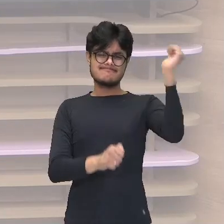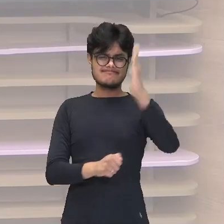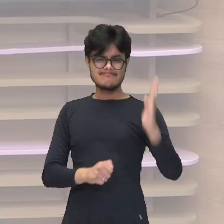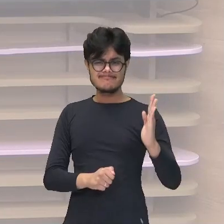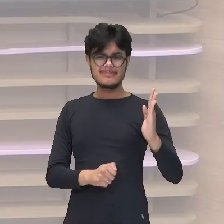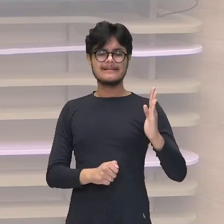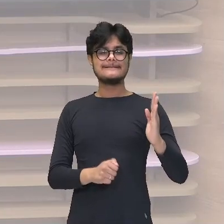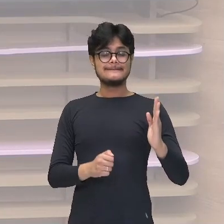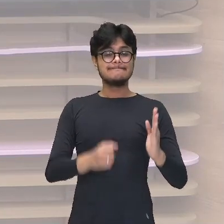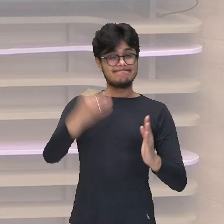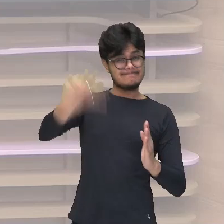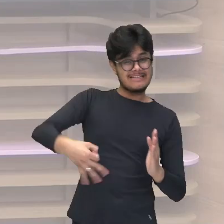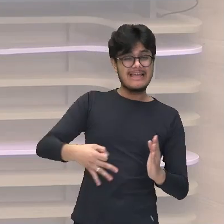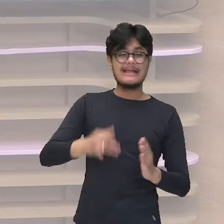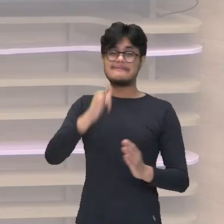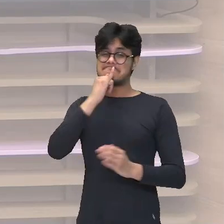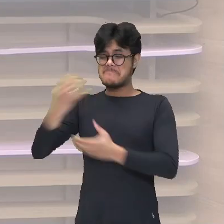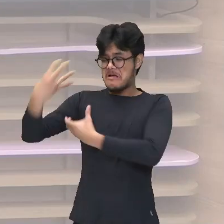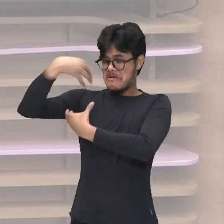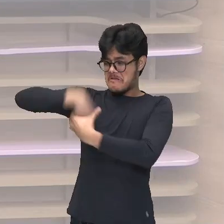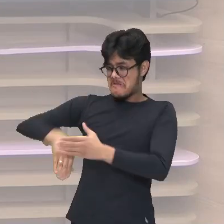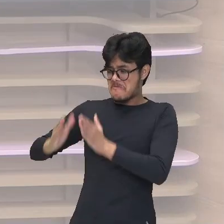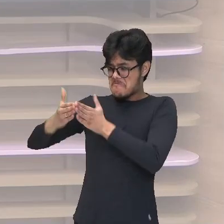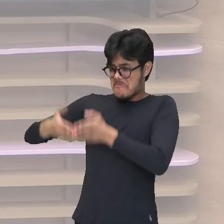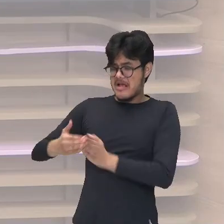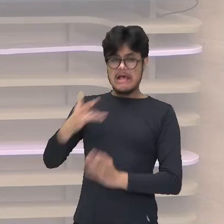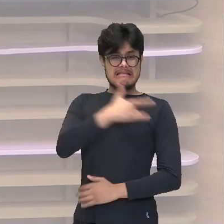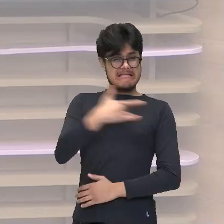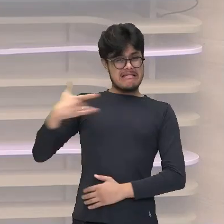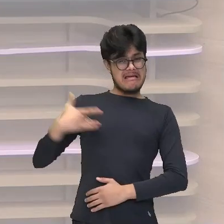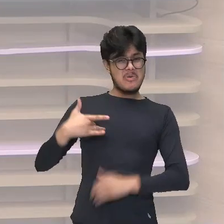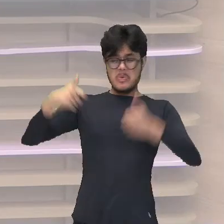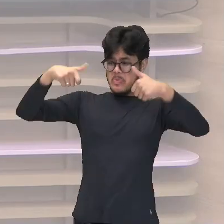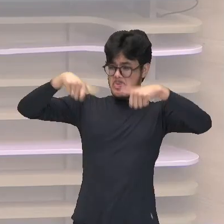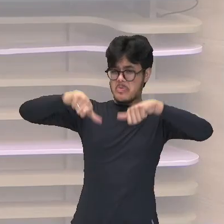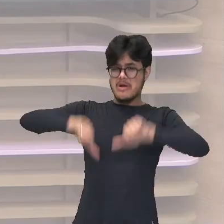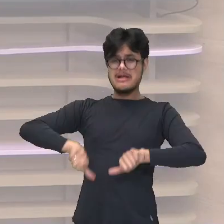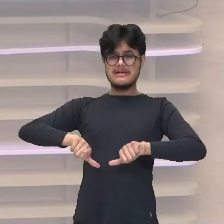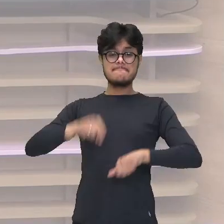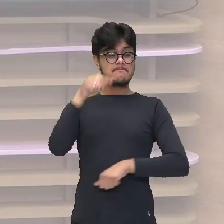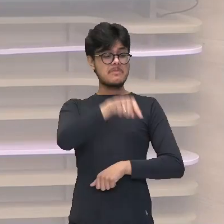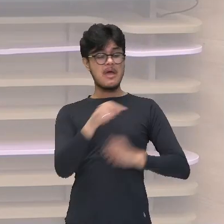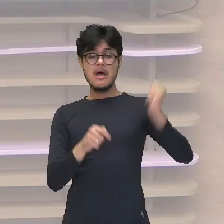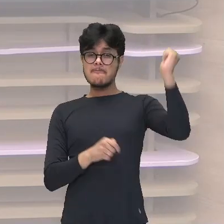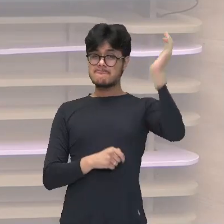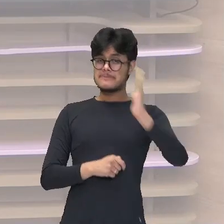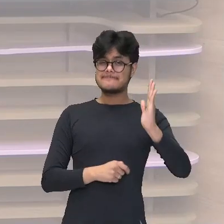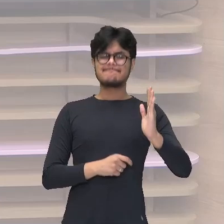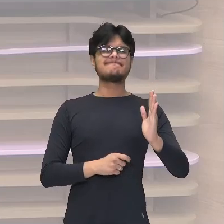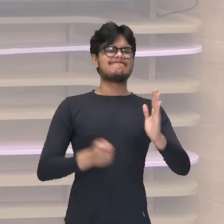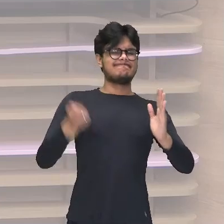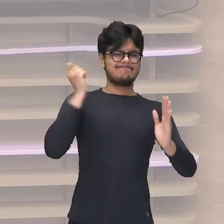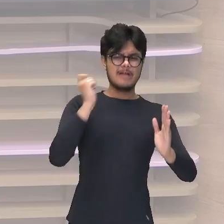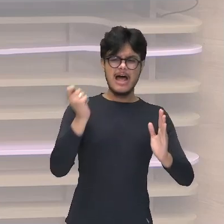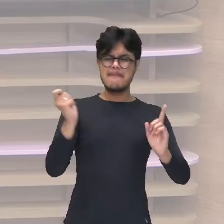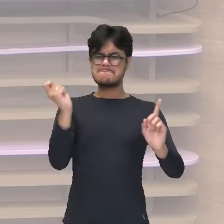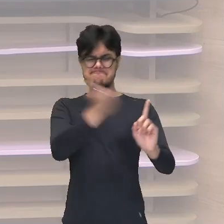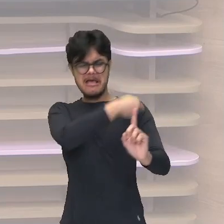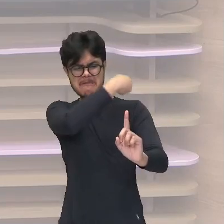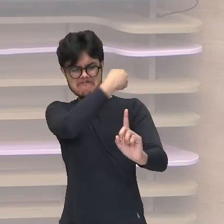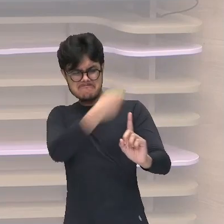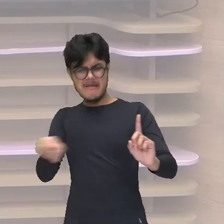inclusive, ali nos porões desses navios, sem condições nenhuma. E quando chegavam aqui, eram escravizados também, a